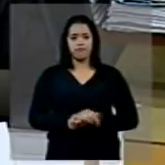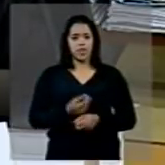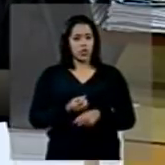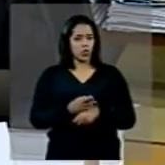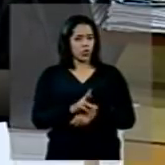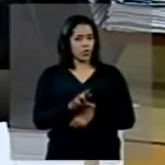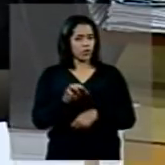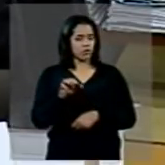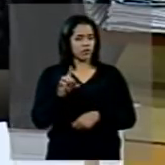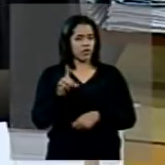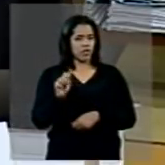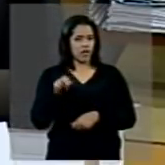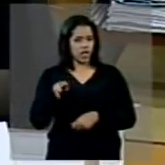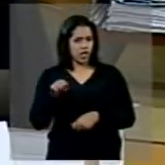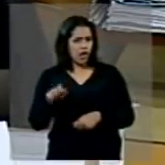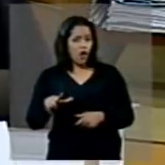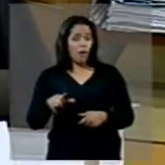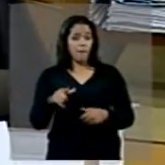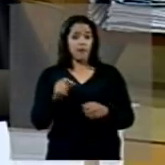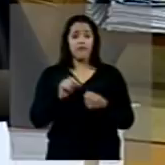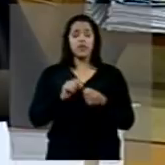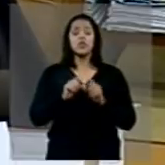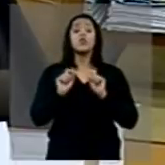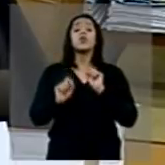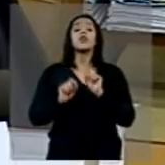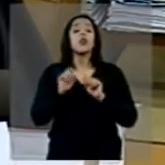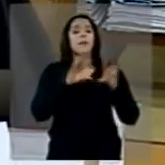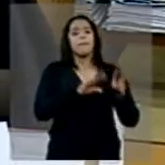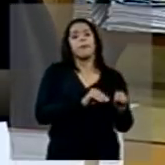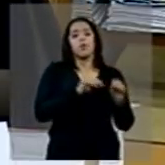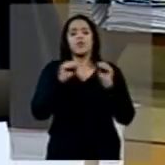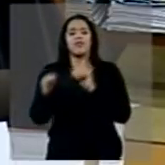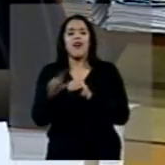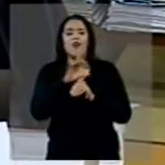Sarmento, talvez para adiar a eleição.